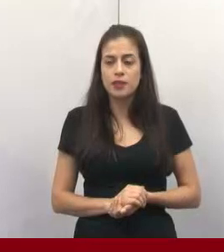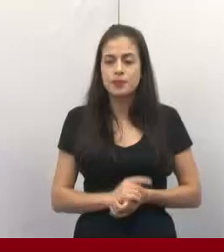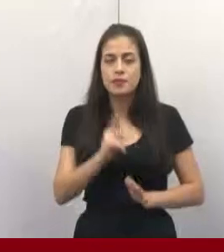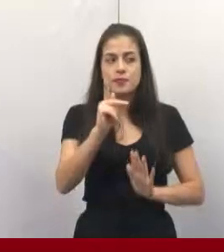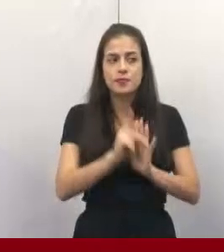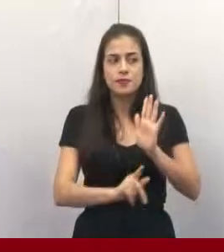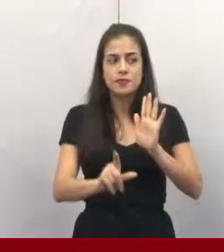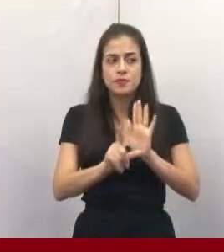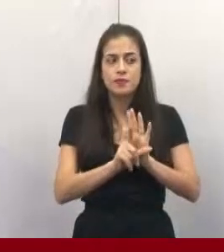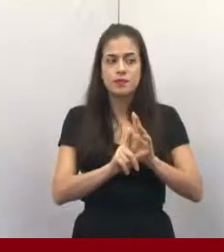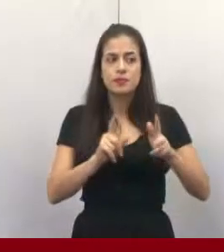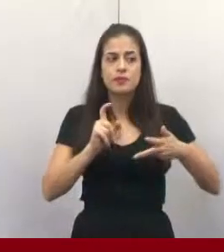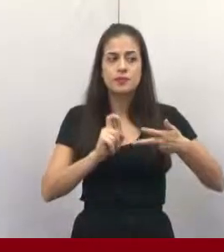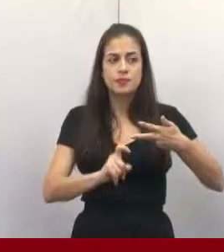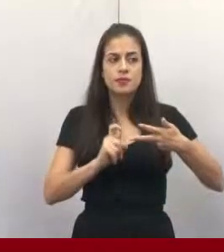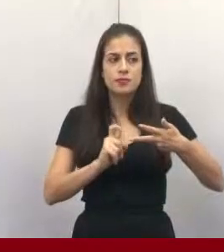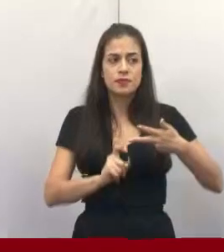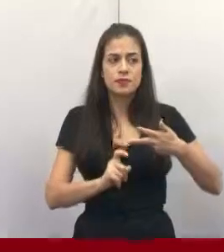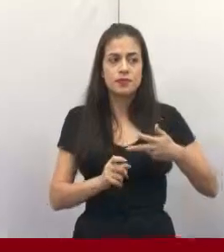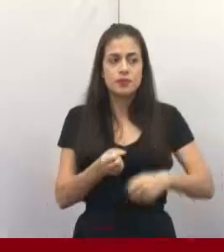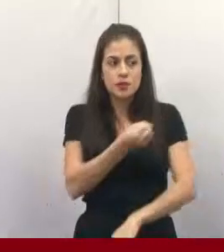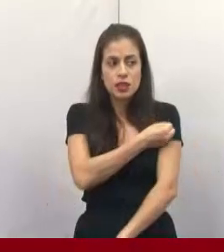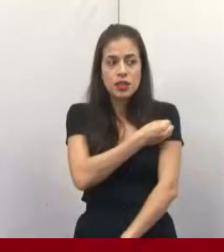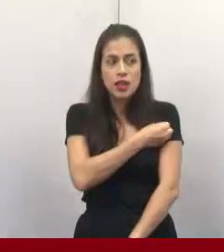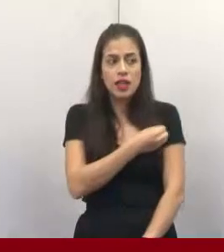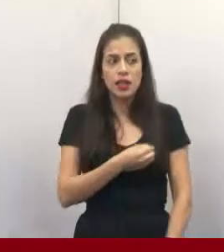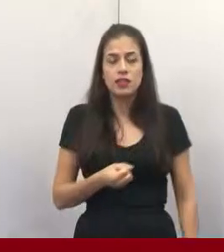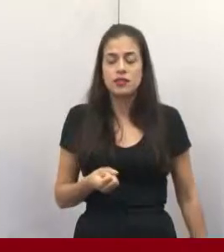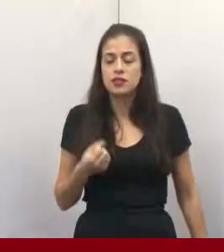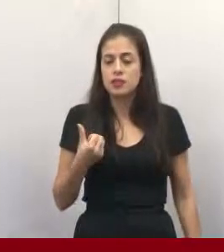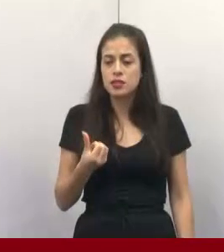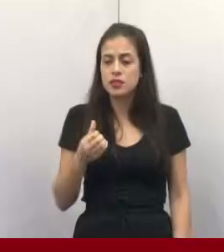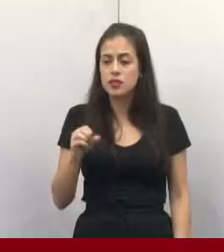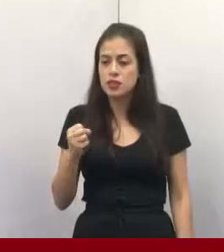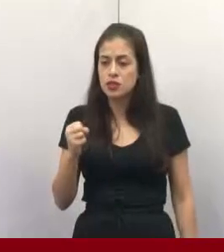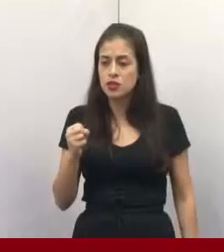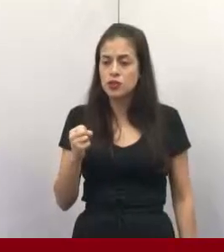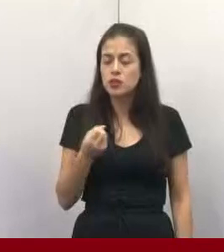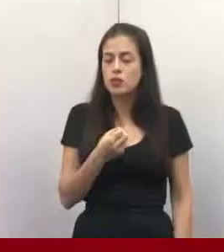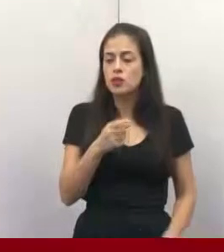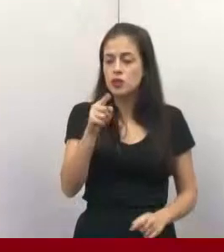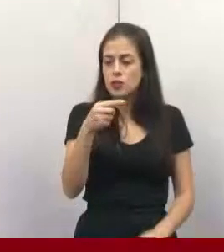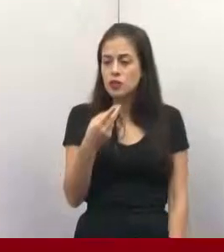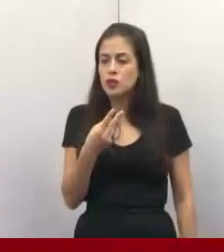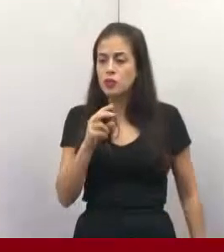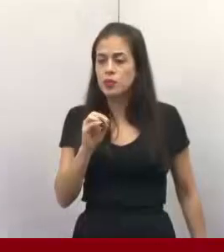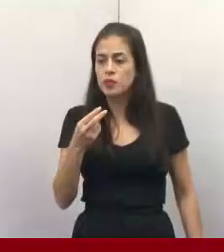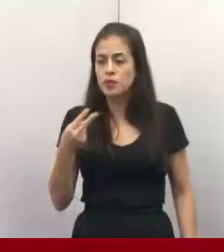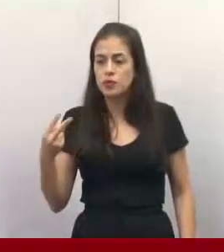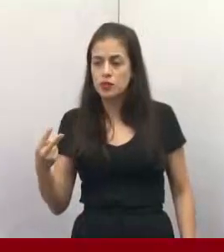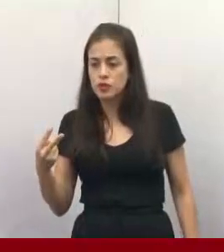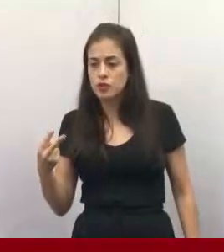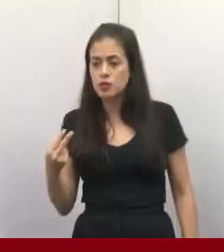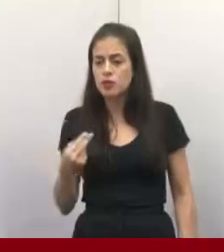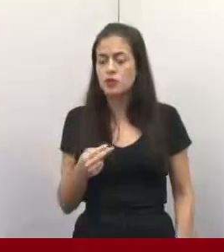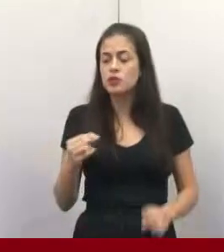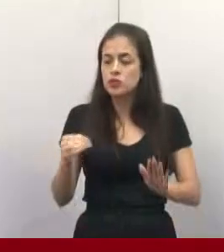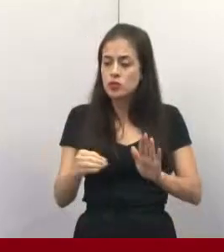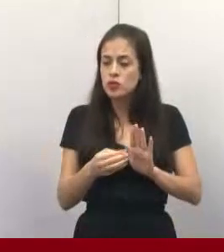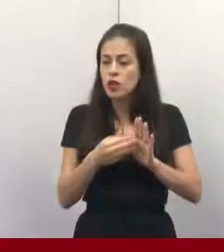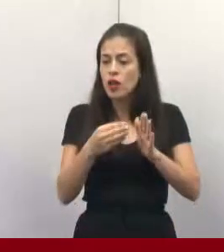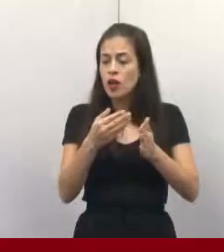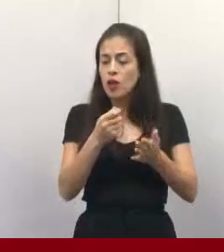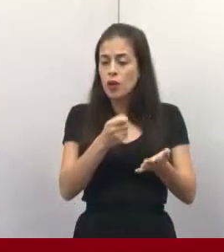Projeto de Lei do Executivo número 68 de 2022, que institui no município de Jacareí a cobrança de débitos de